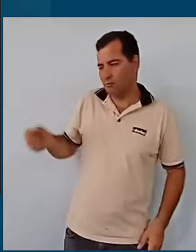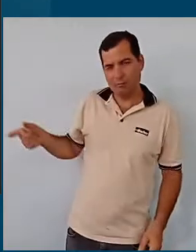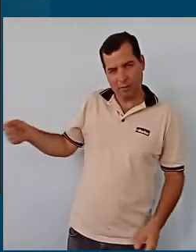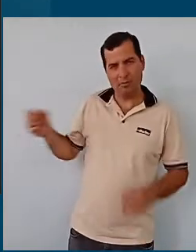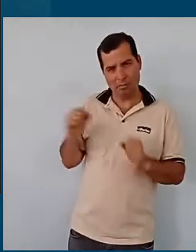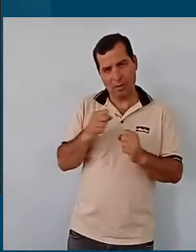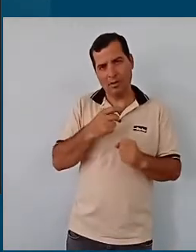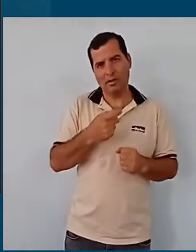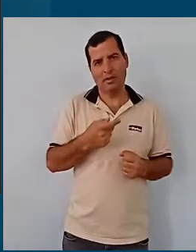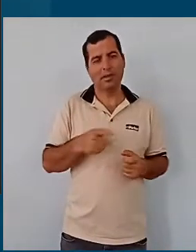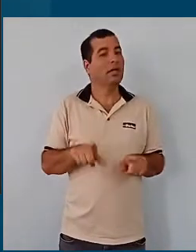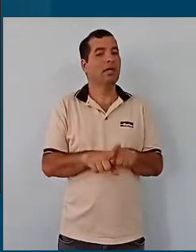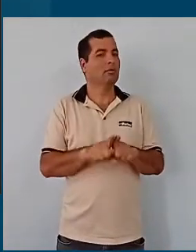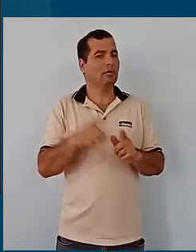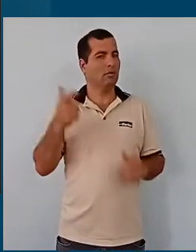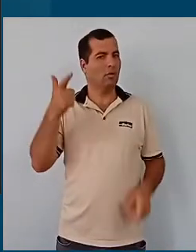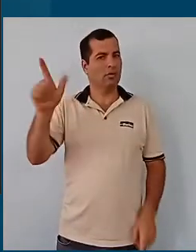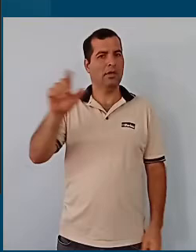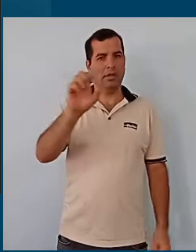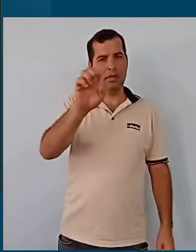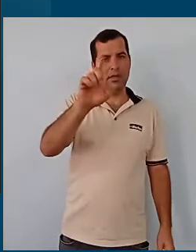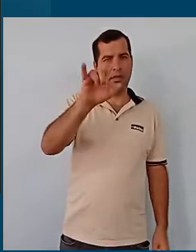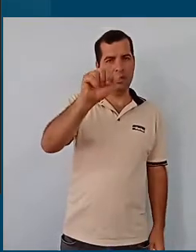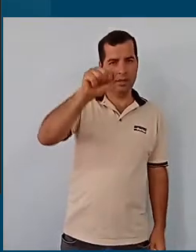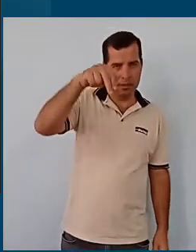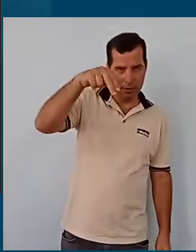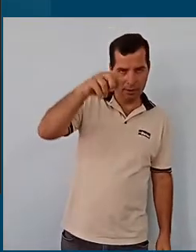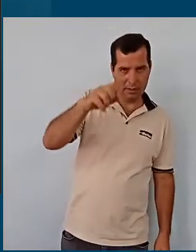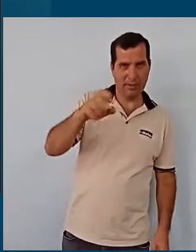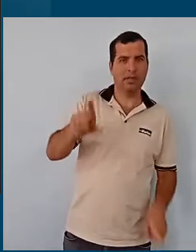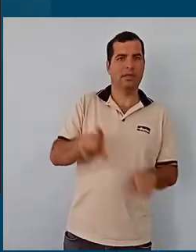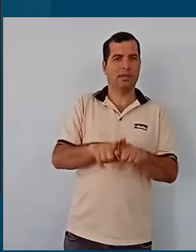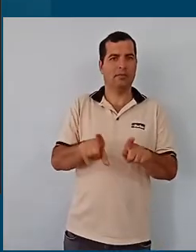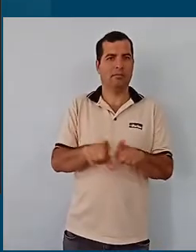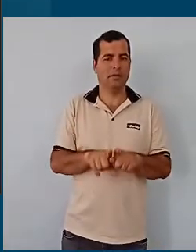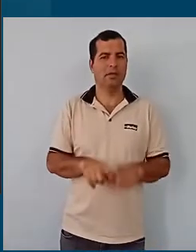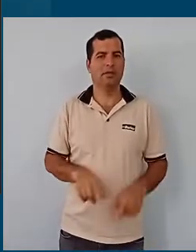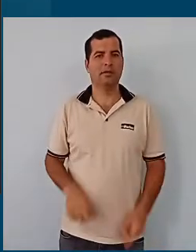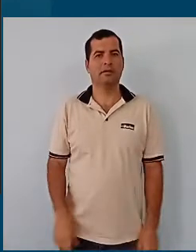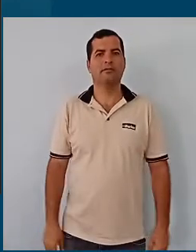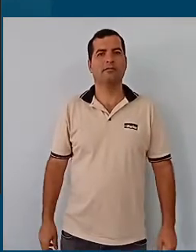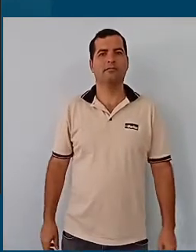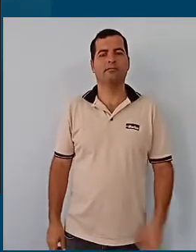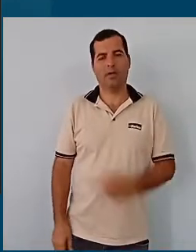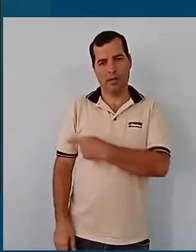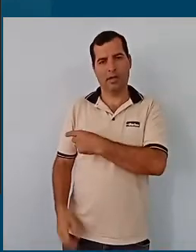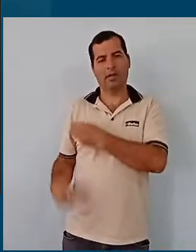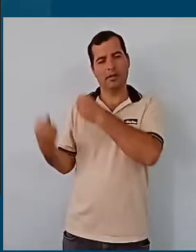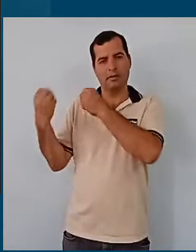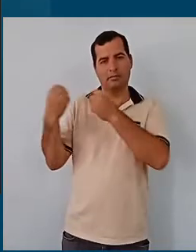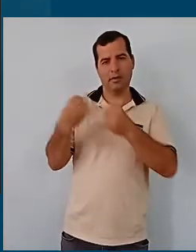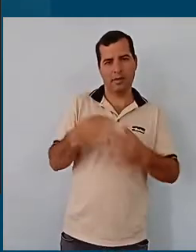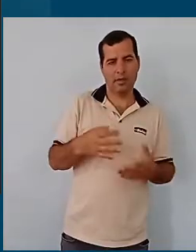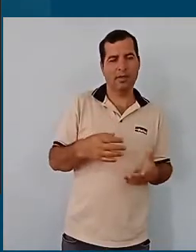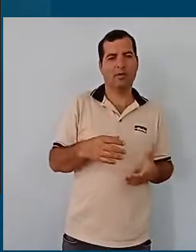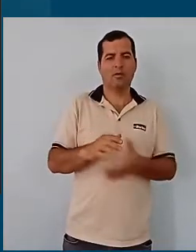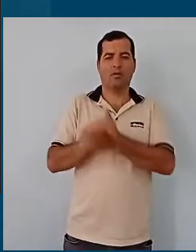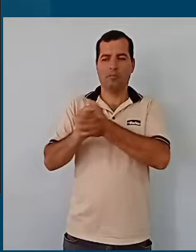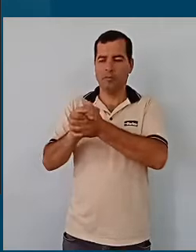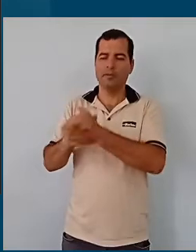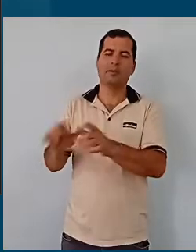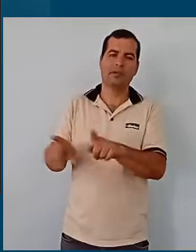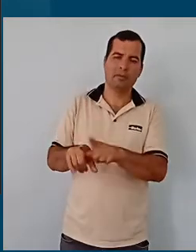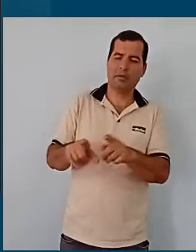para a professora Eliane, né, que é da nossa equipe aqui do Instituto Brasileiro de Sociologia Aplicada, para que ela possa complementar essa